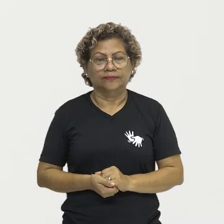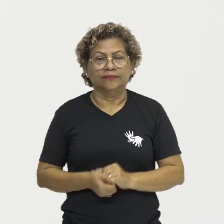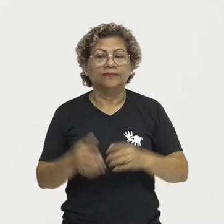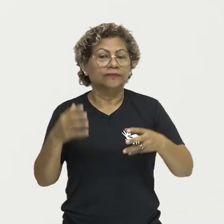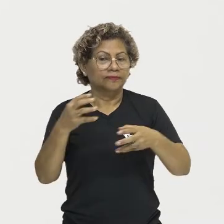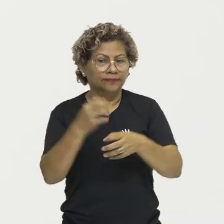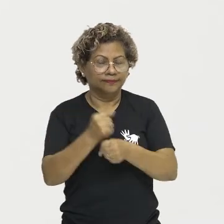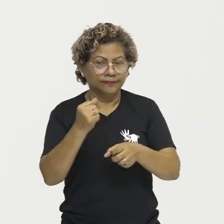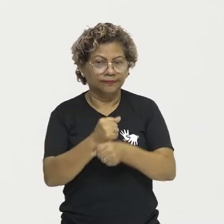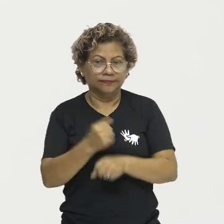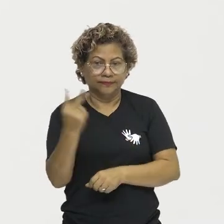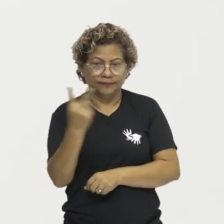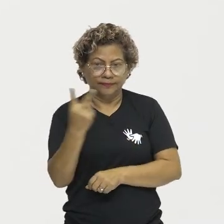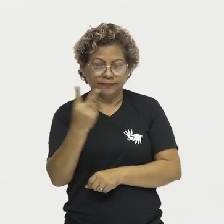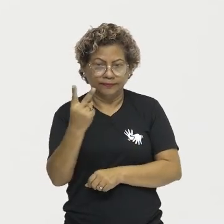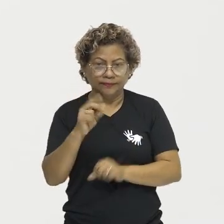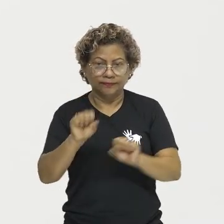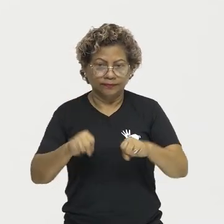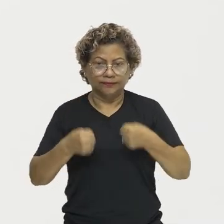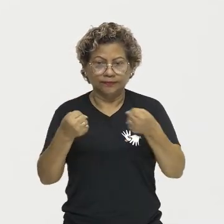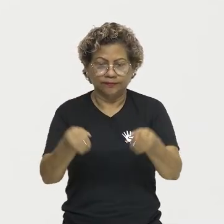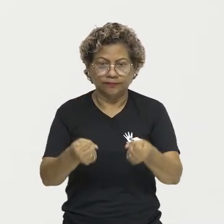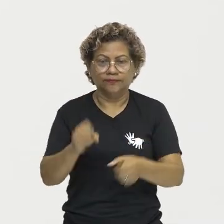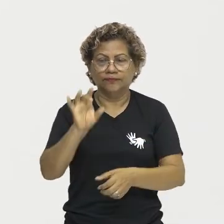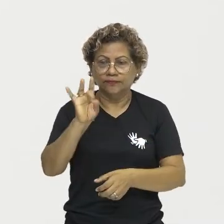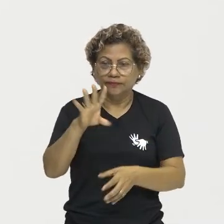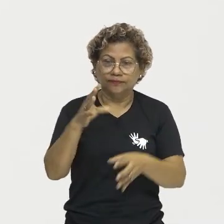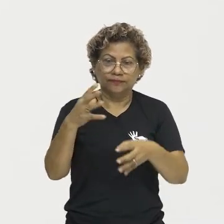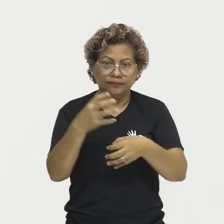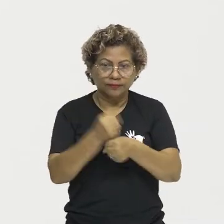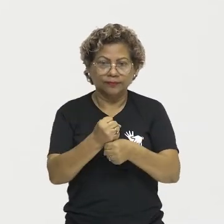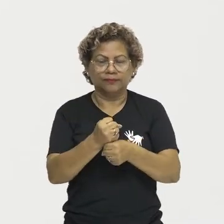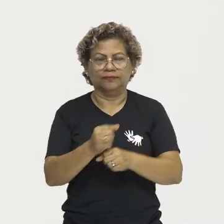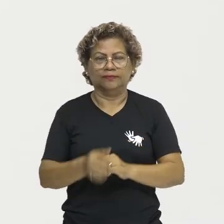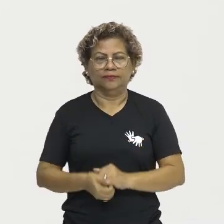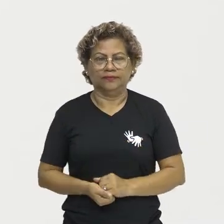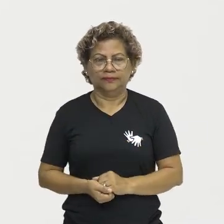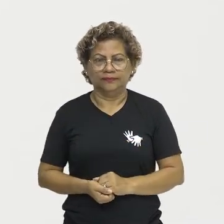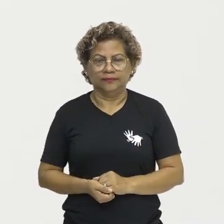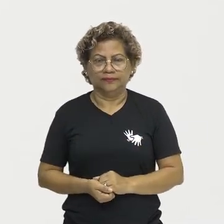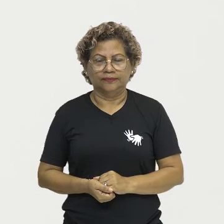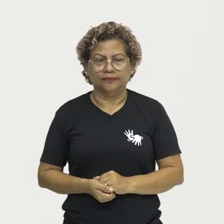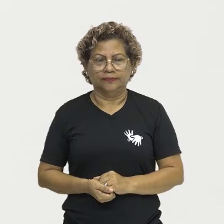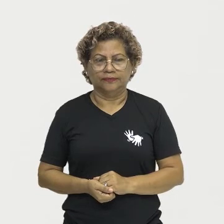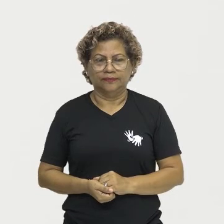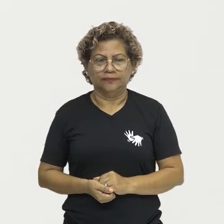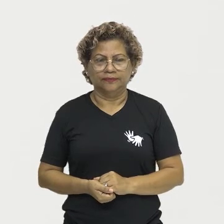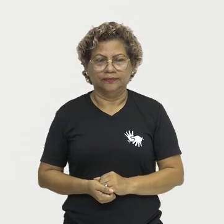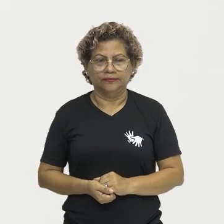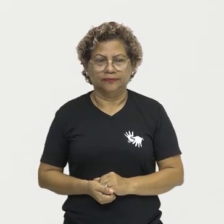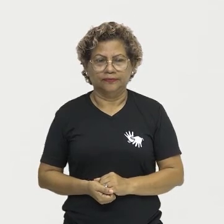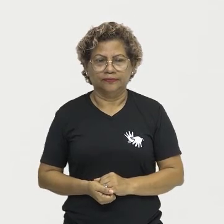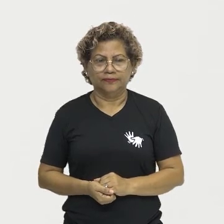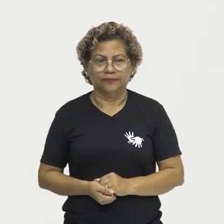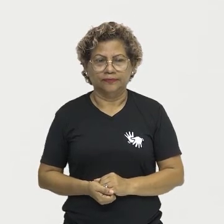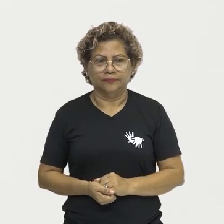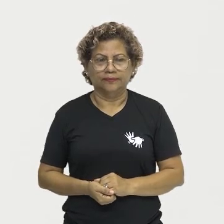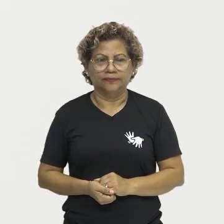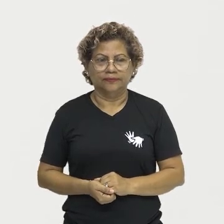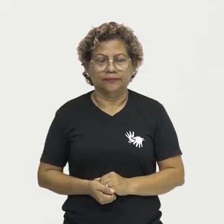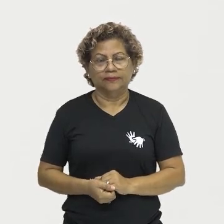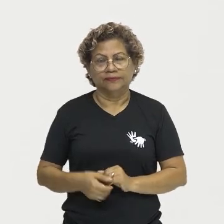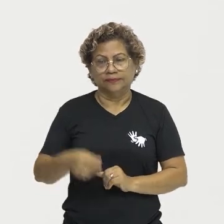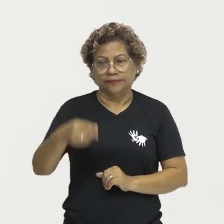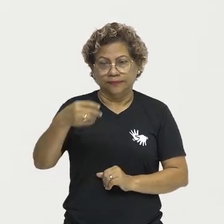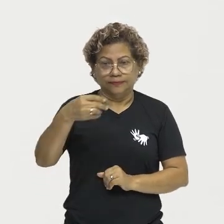soma dessas duas forças. Então, basta que eu some a força, né, 40 mais